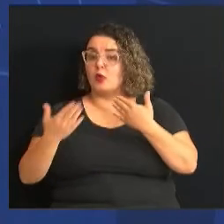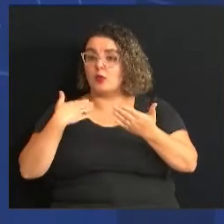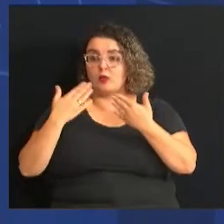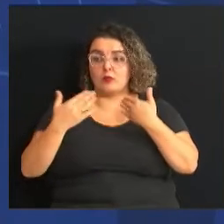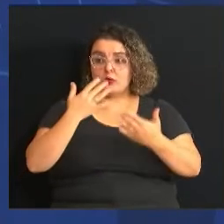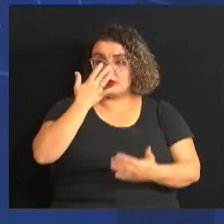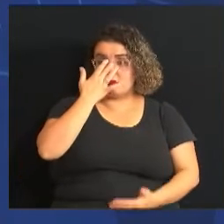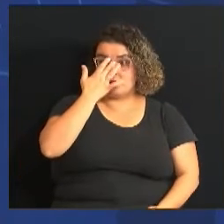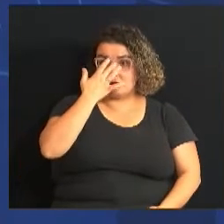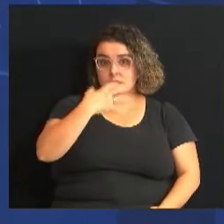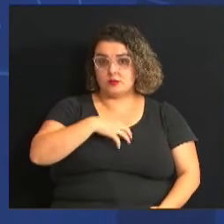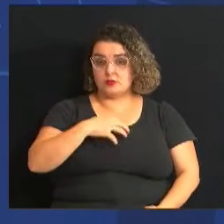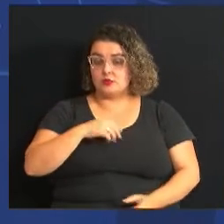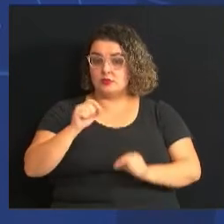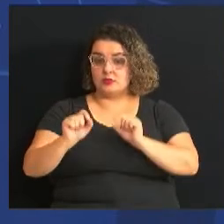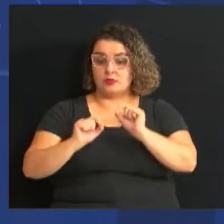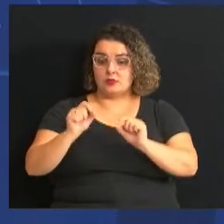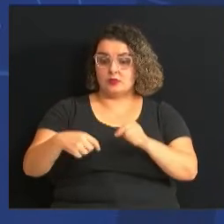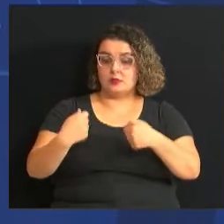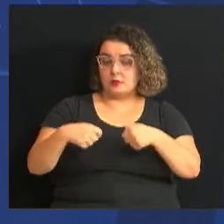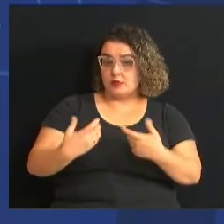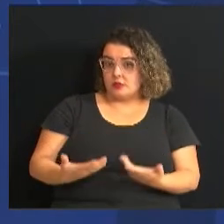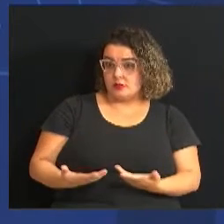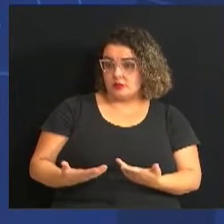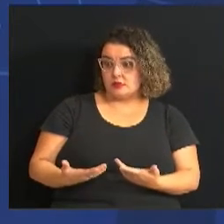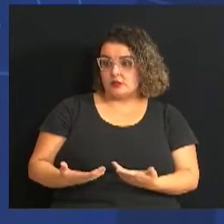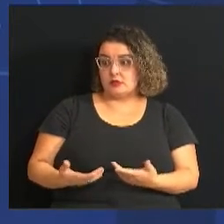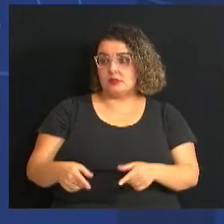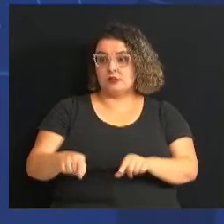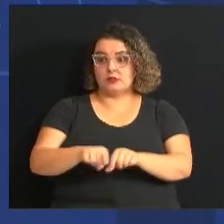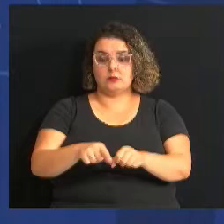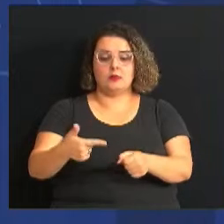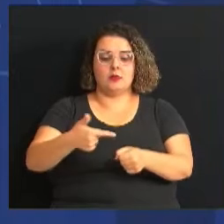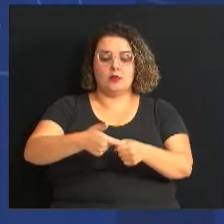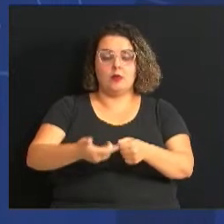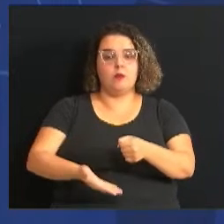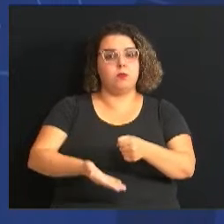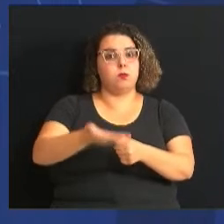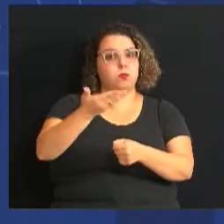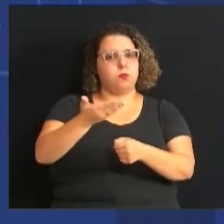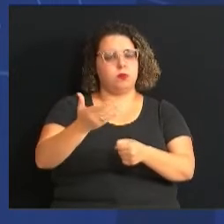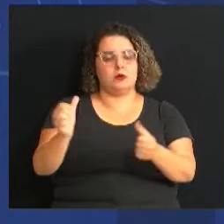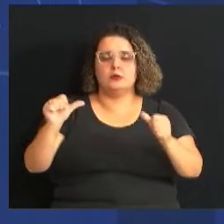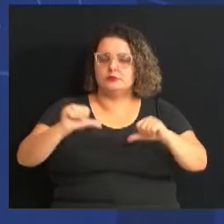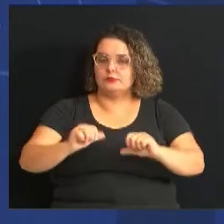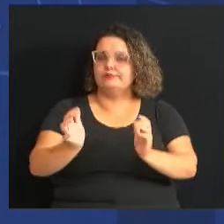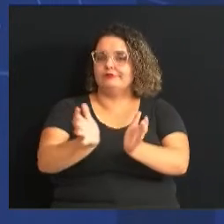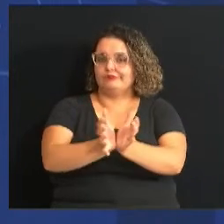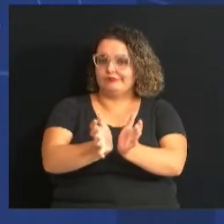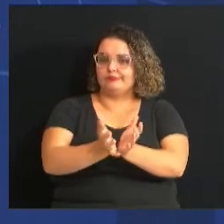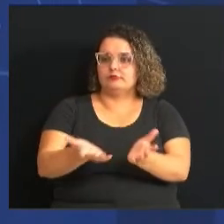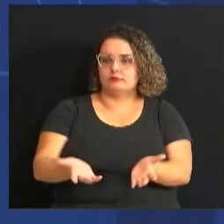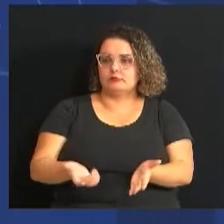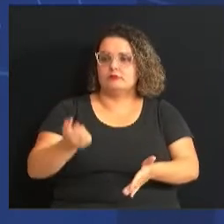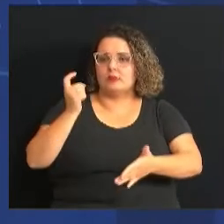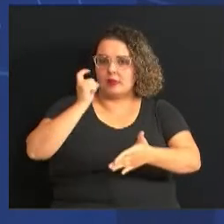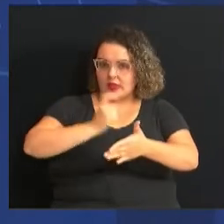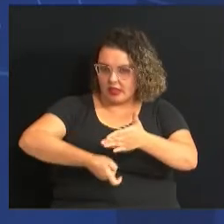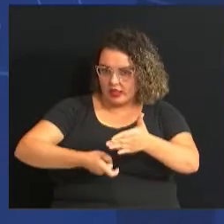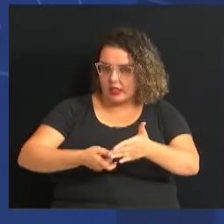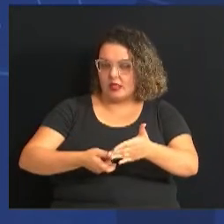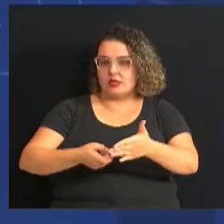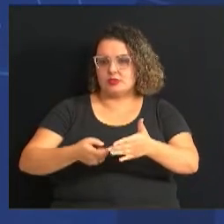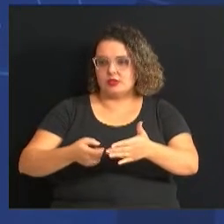sentir as necessidades, e fora o aumento do combustível, que realmente prejudicou a categoria, e a taxa que essas empresas